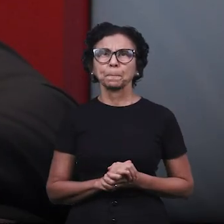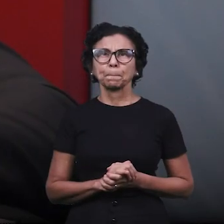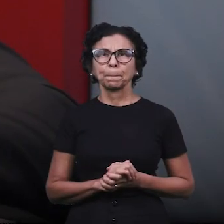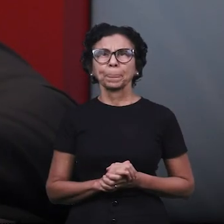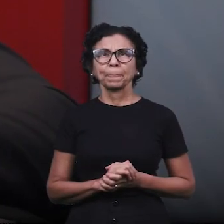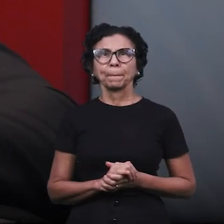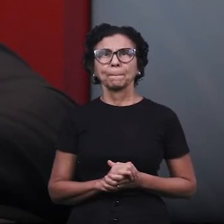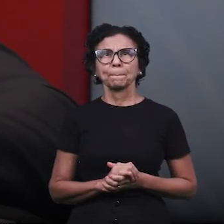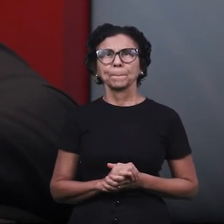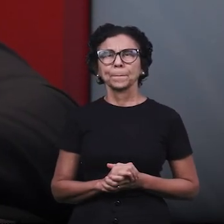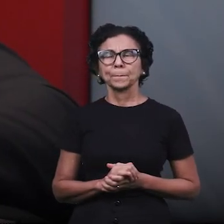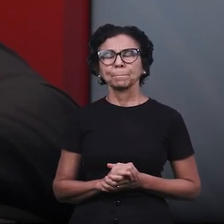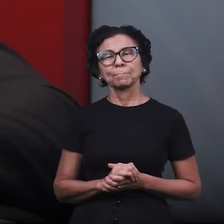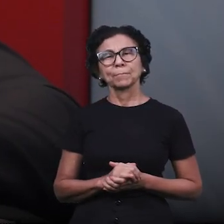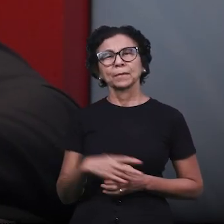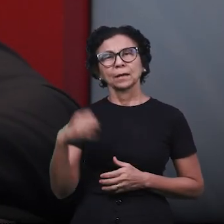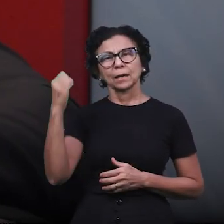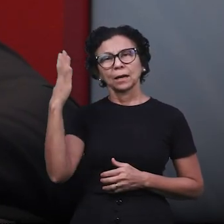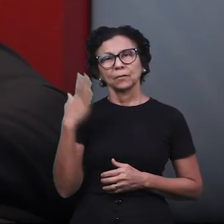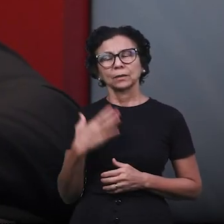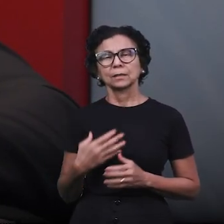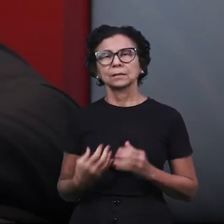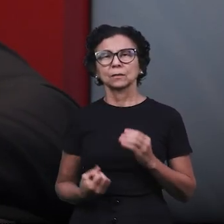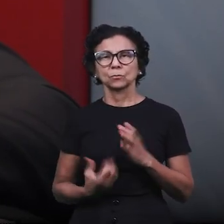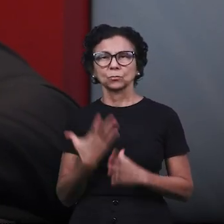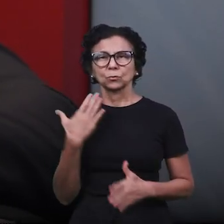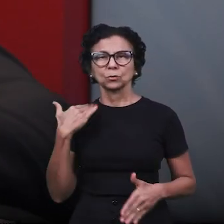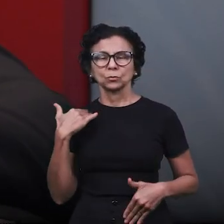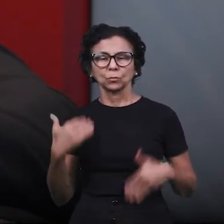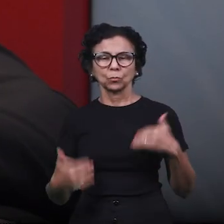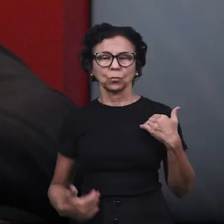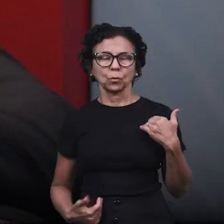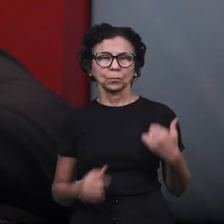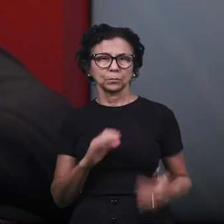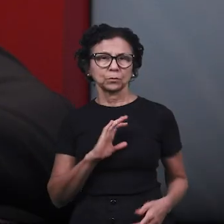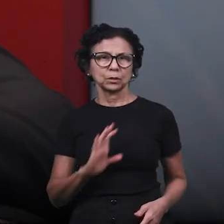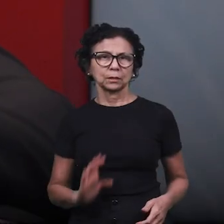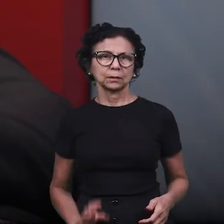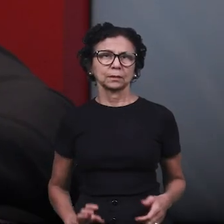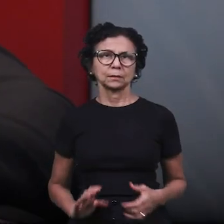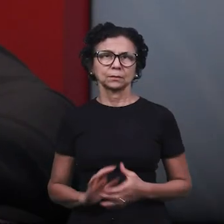a revelação, ela provém do corpo. E você que está conosco, é corpo